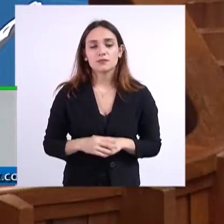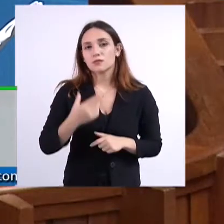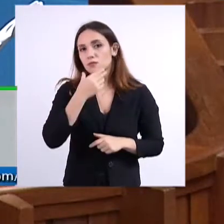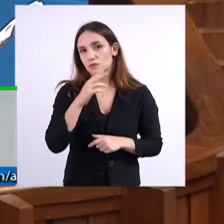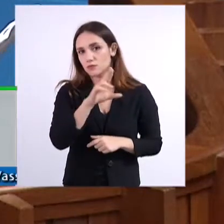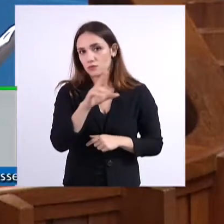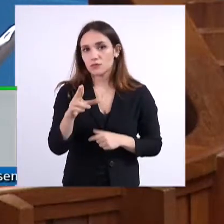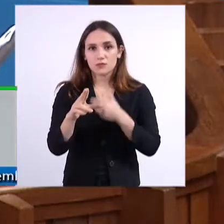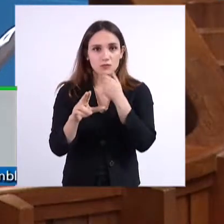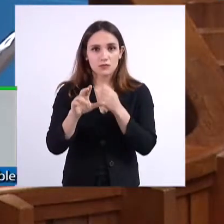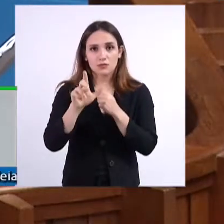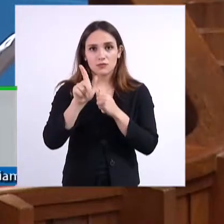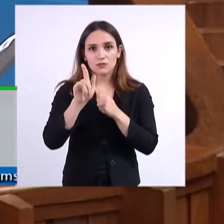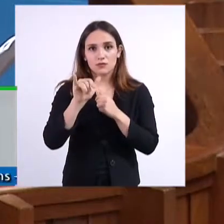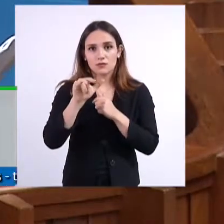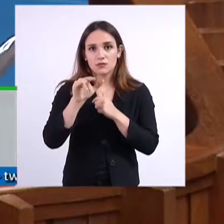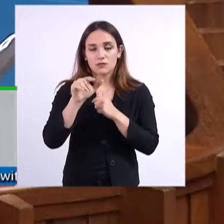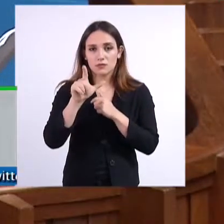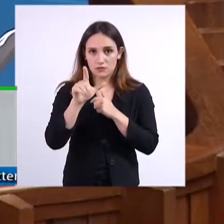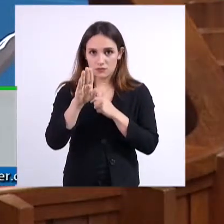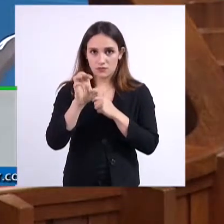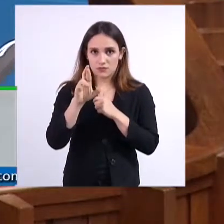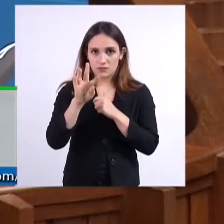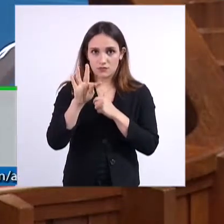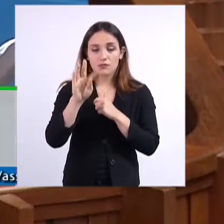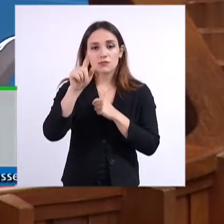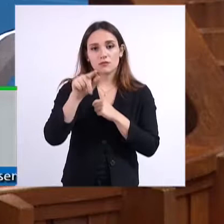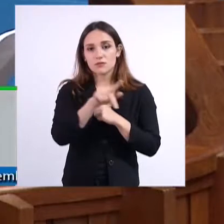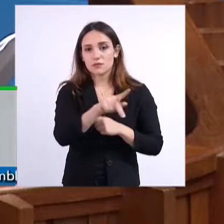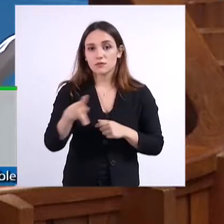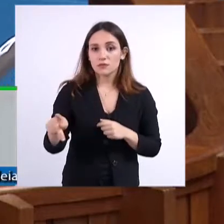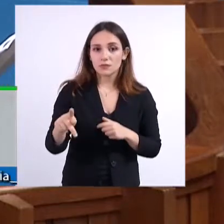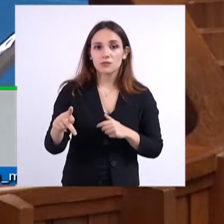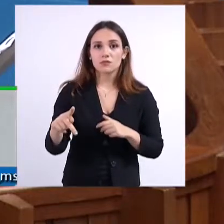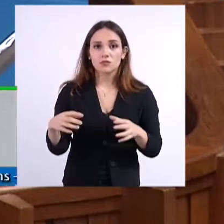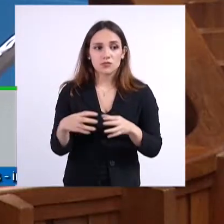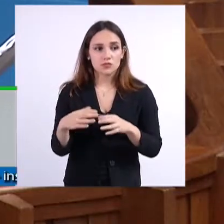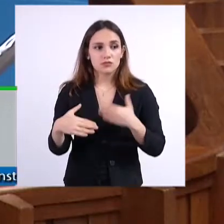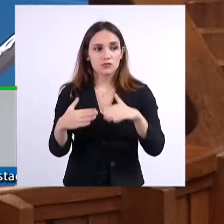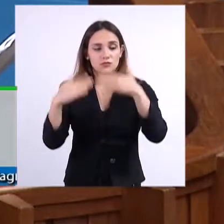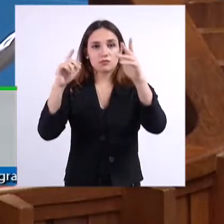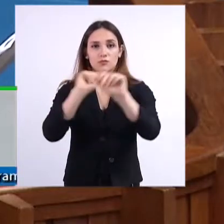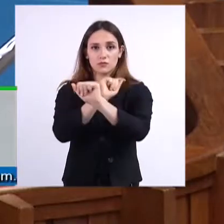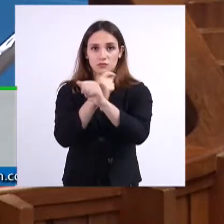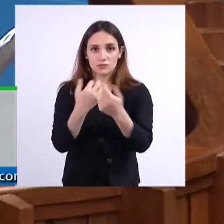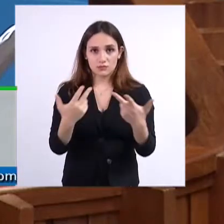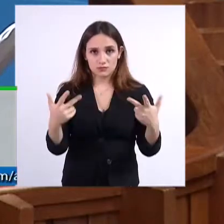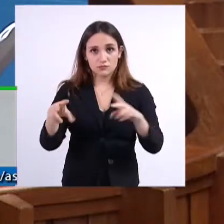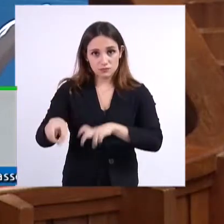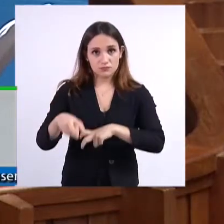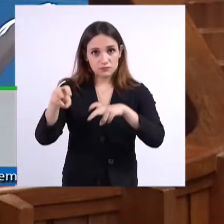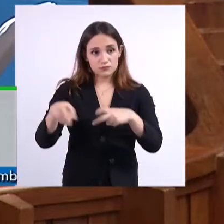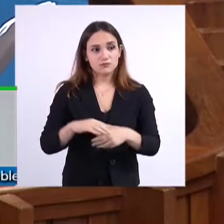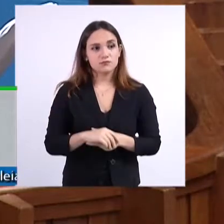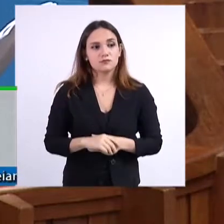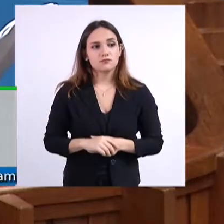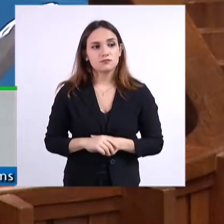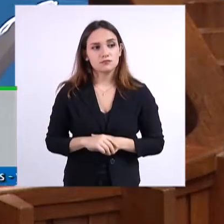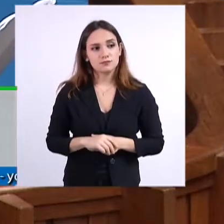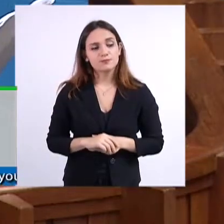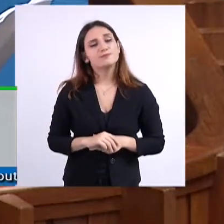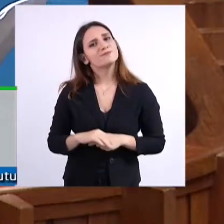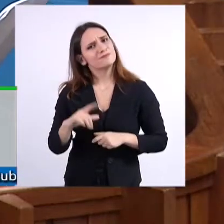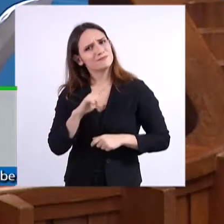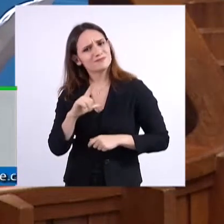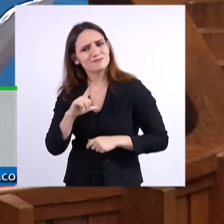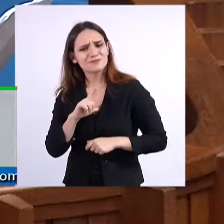Gilbert, diretor-presidente do Fundo Internacional do Desenvolvimento Agrícola. Grandes disparidades